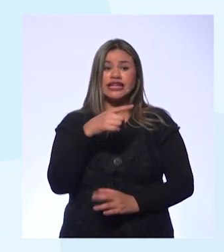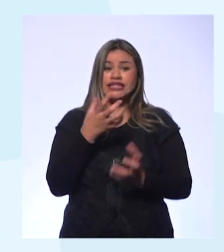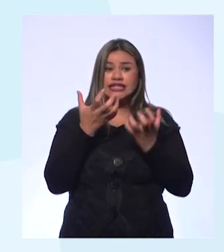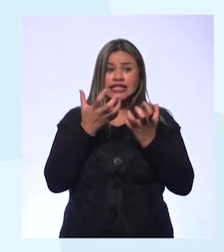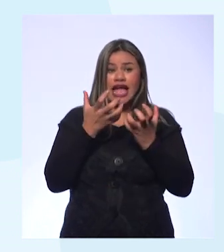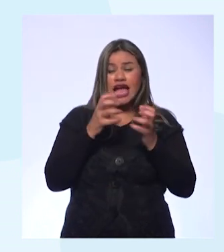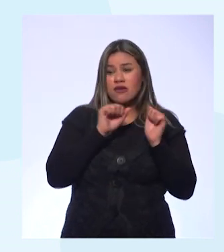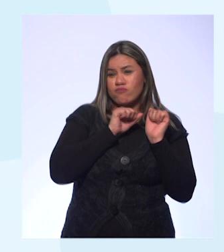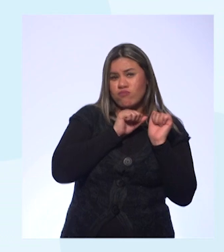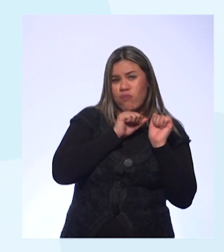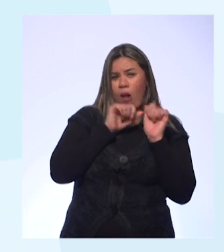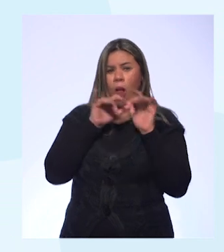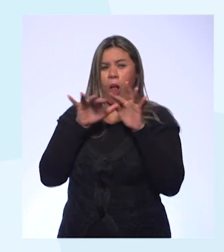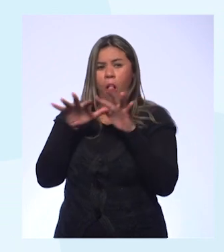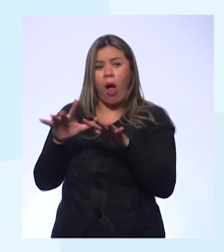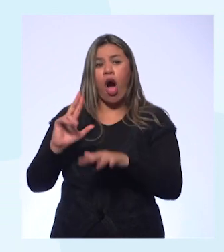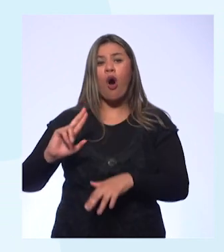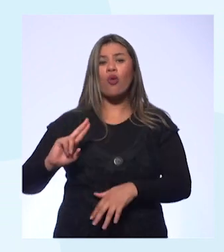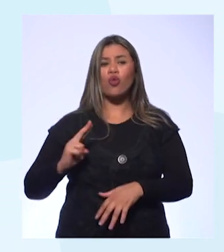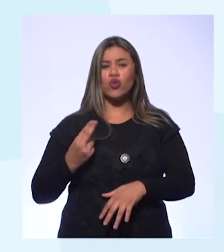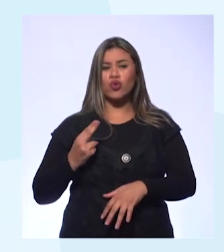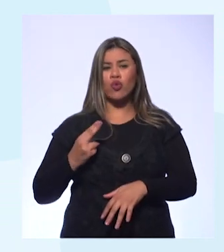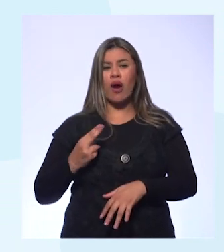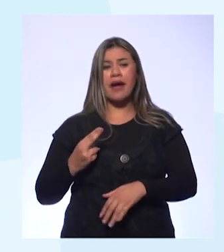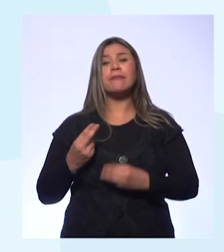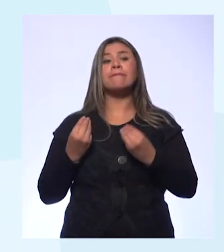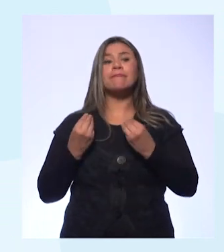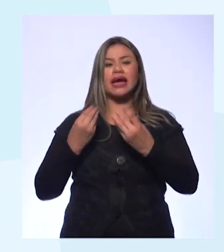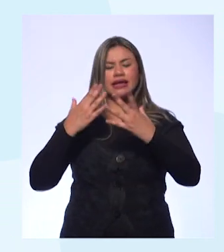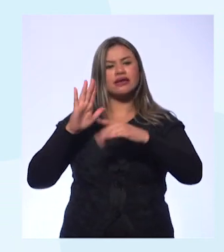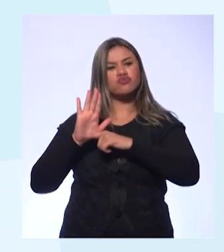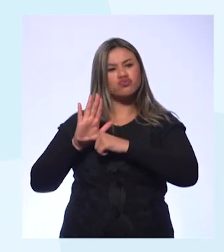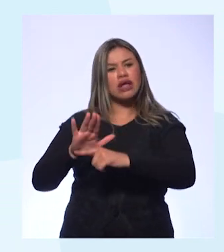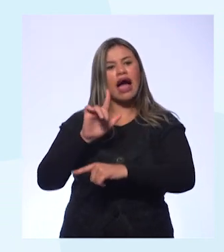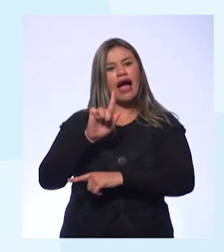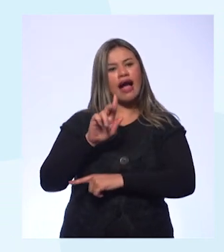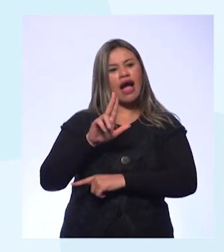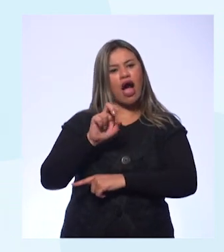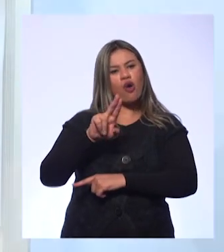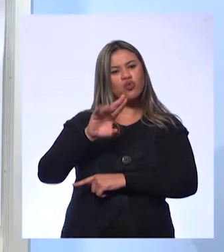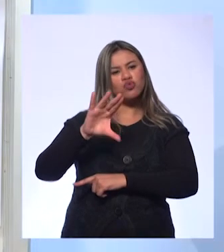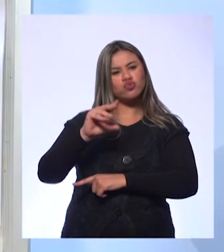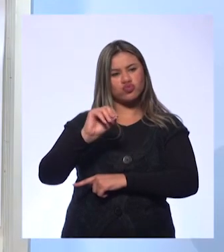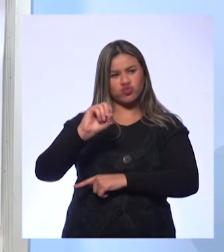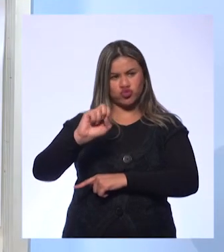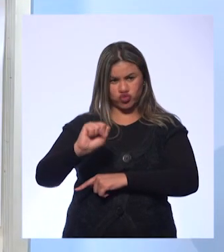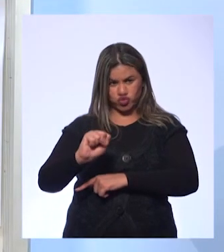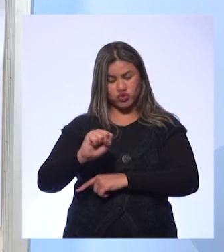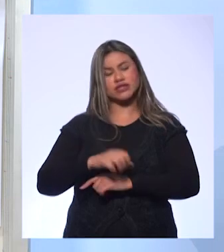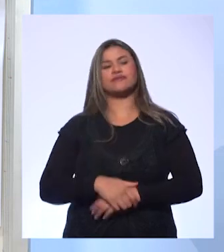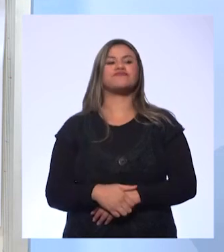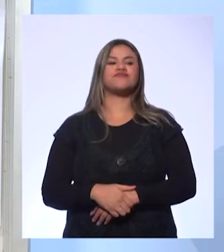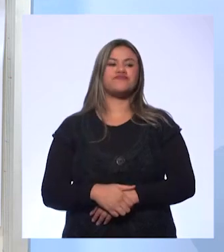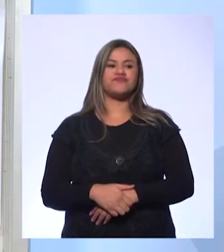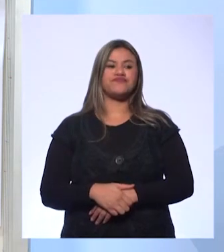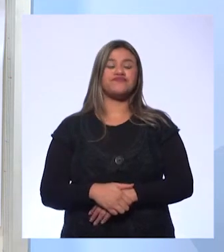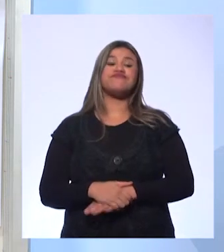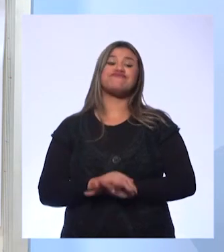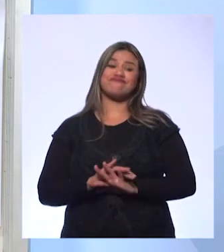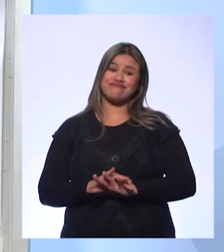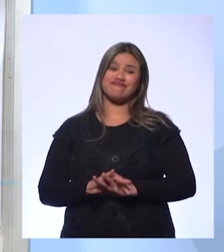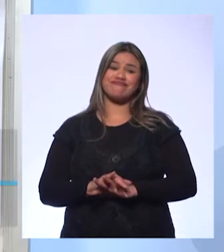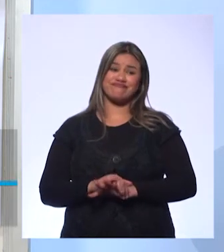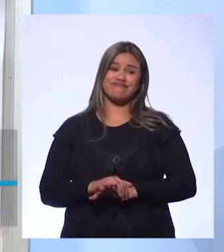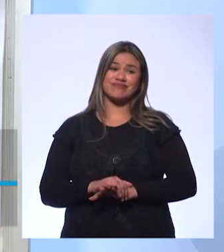para resolver questões os gaúchos pois bem pessoal olha só e os gaúchos